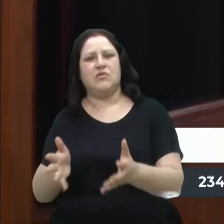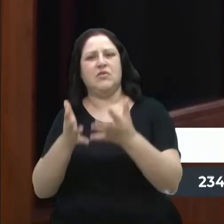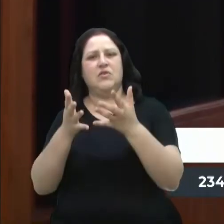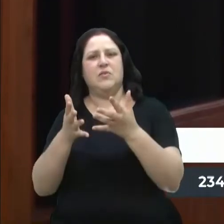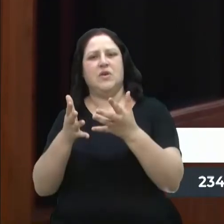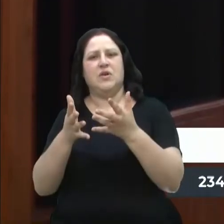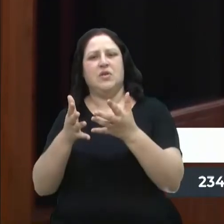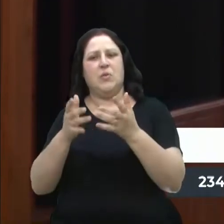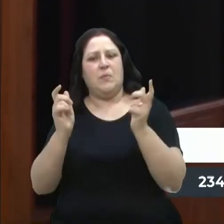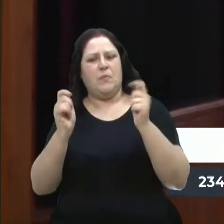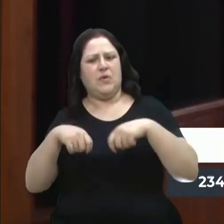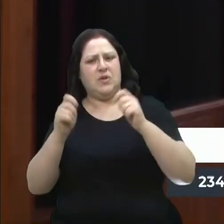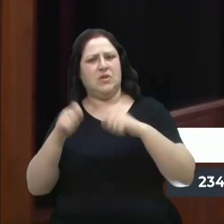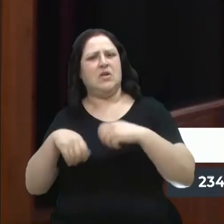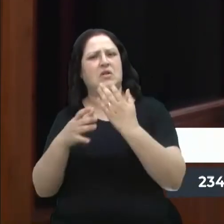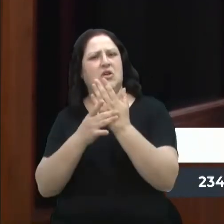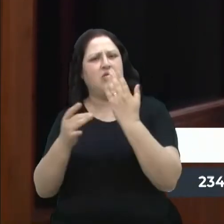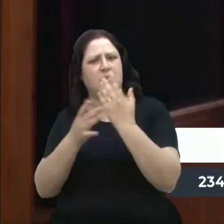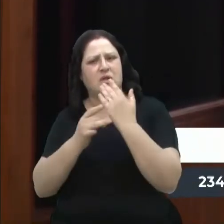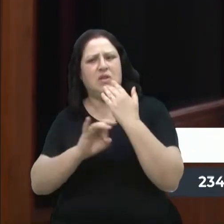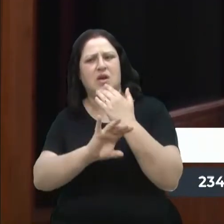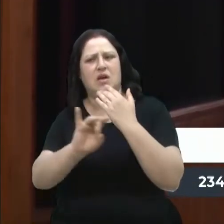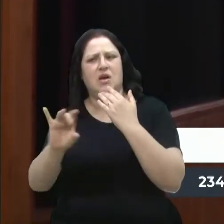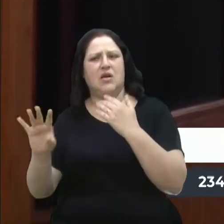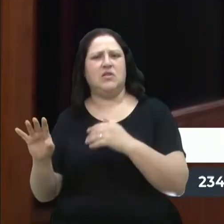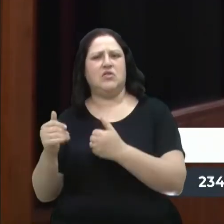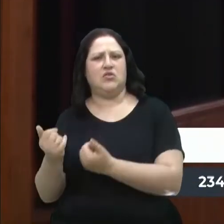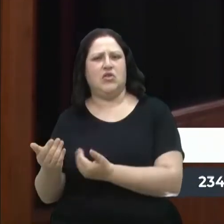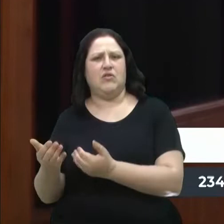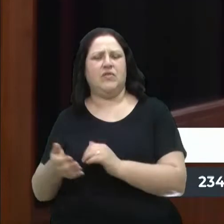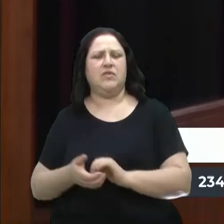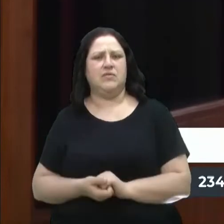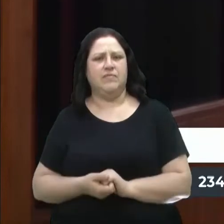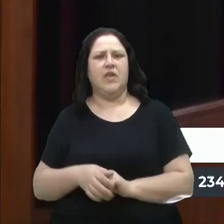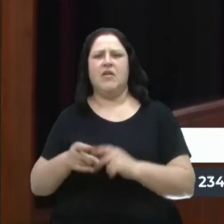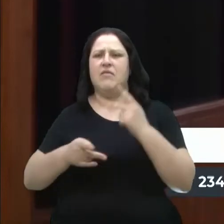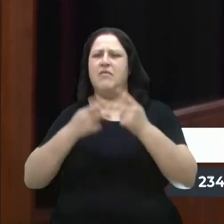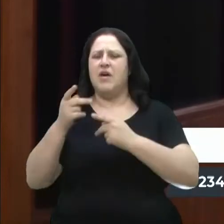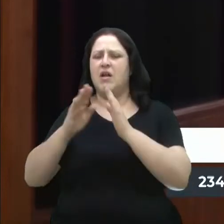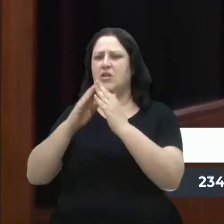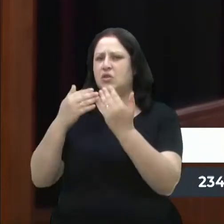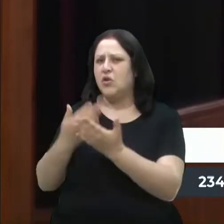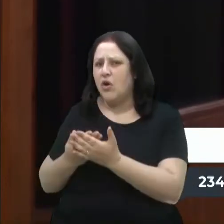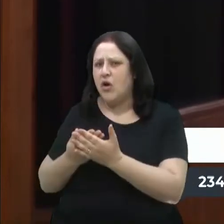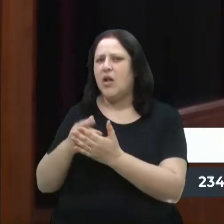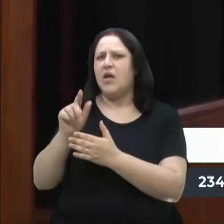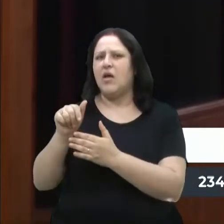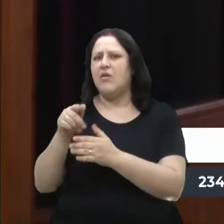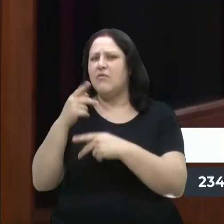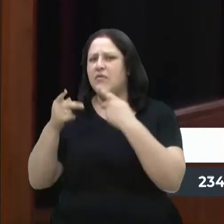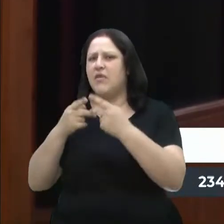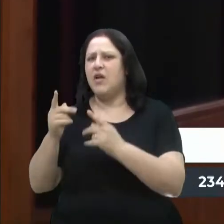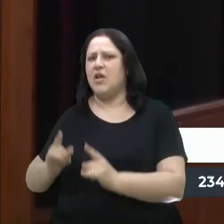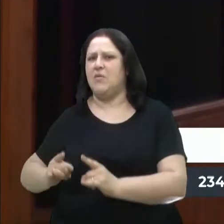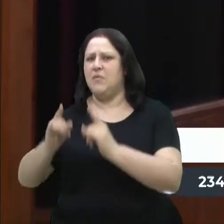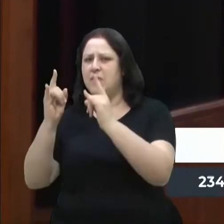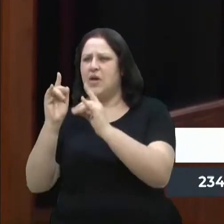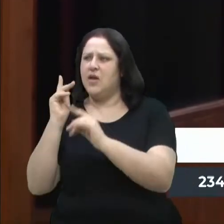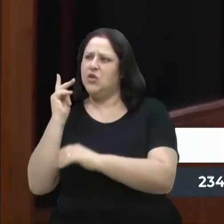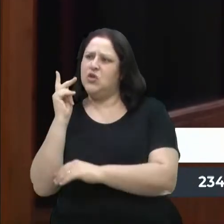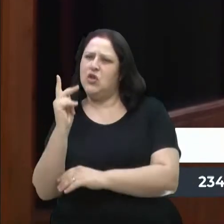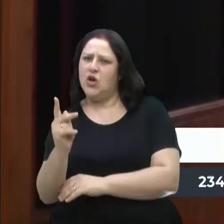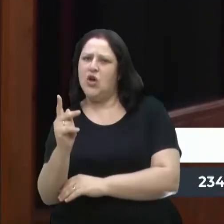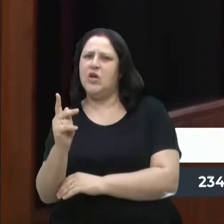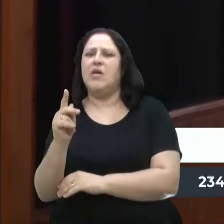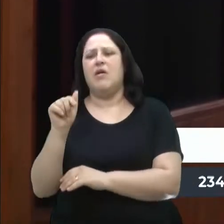gurizada boa falar de uma escola é muito mais do que falar da sua história da sua estrutura Física mesmo que essa não sejam